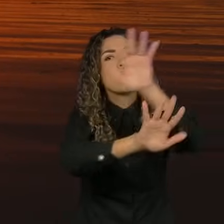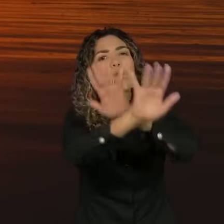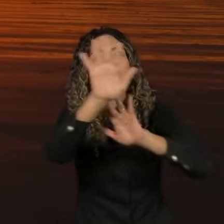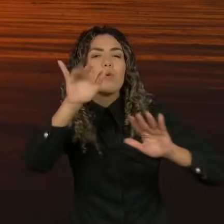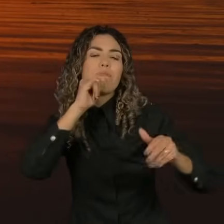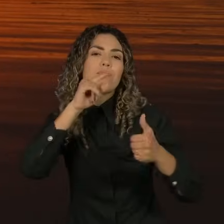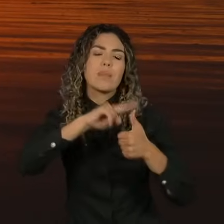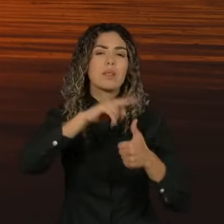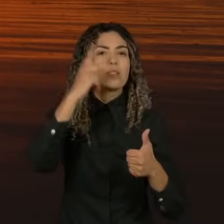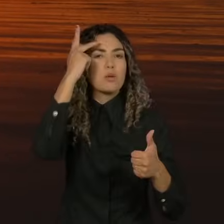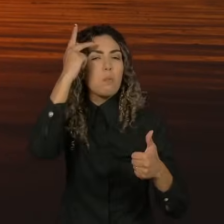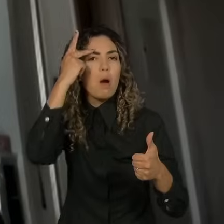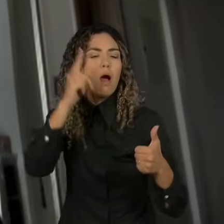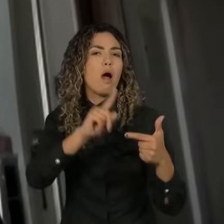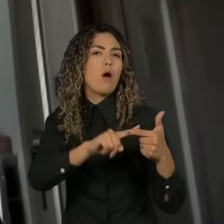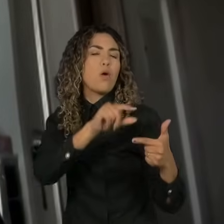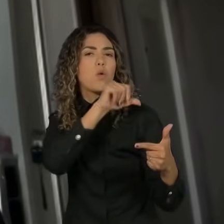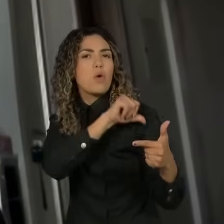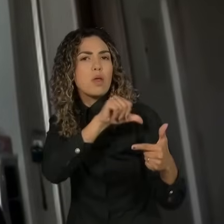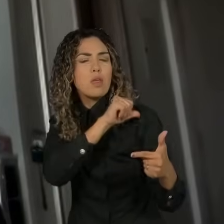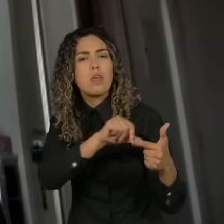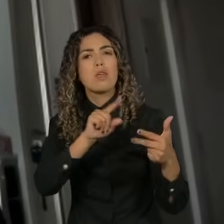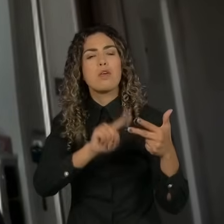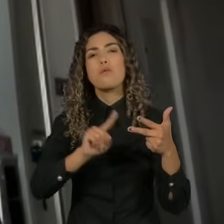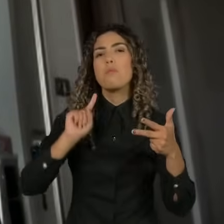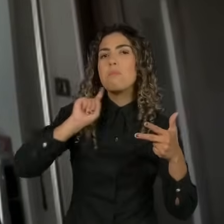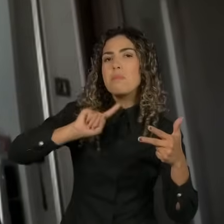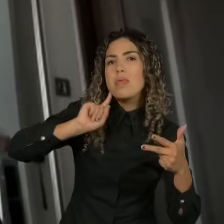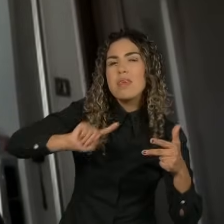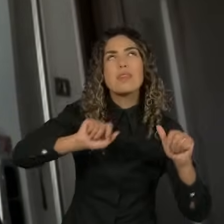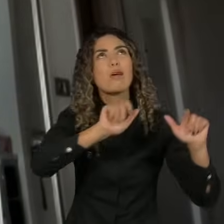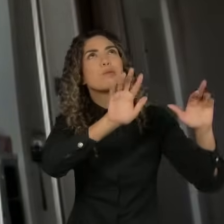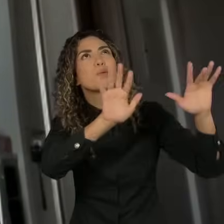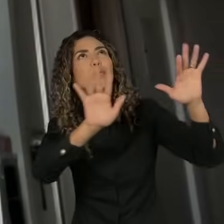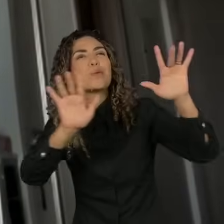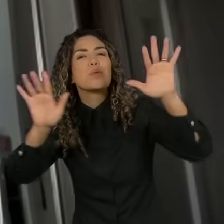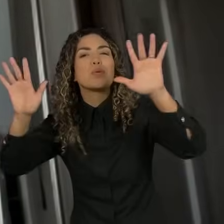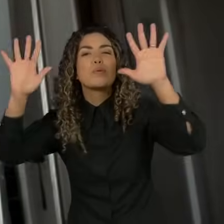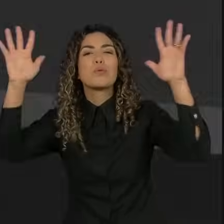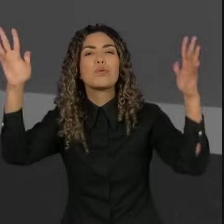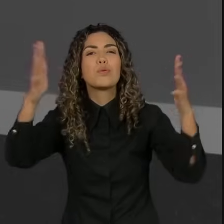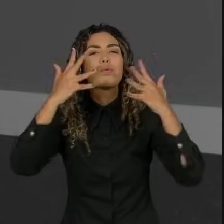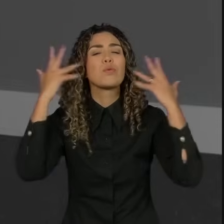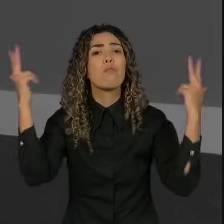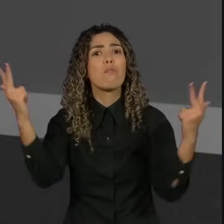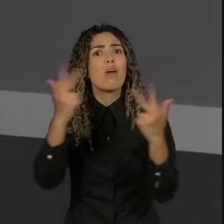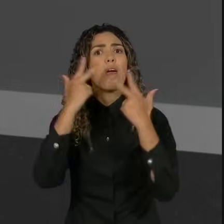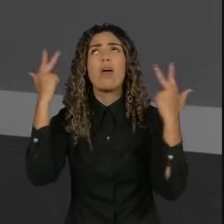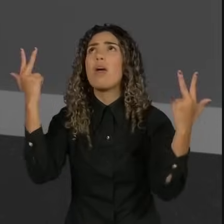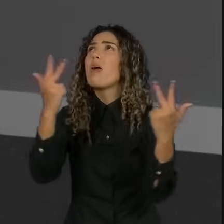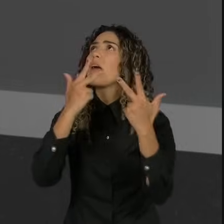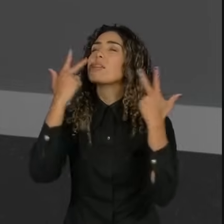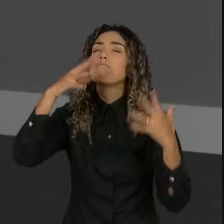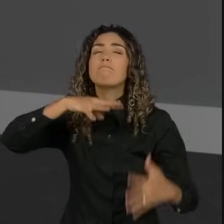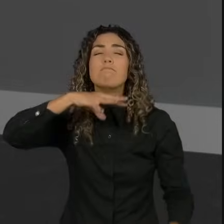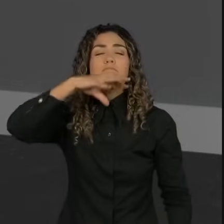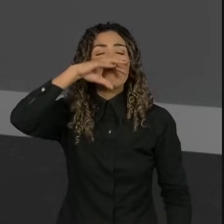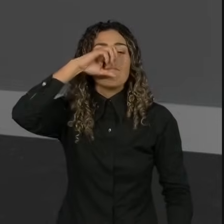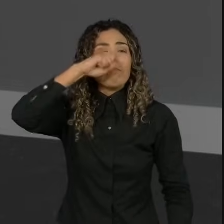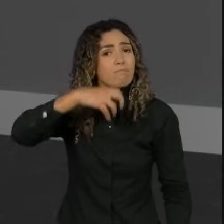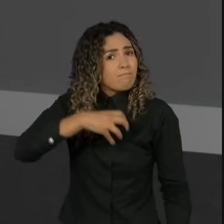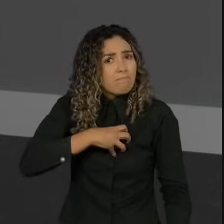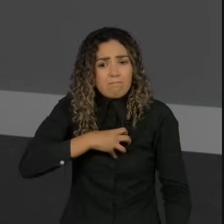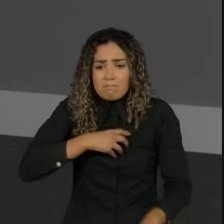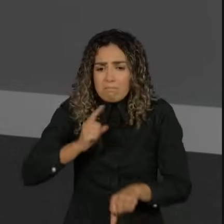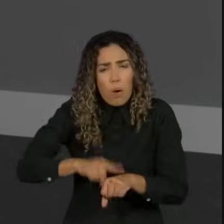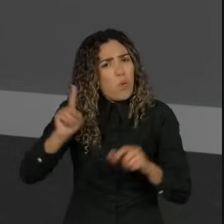Gerais. A floresta amazônica, ela pulsa, e ela pulsa a vida o tempo inteiro, e você sente isso na pele. Participação que você tem na Liga das Mulheres